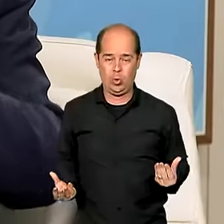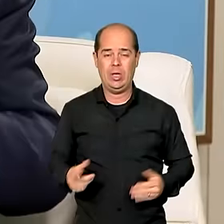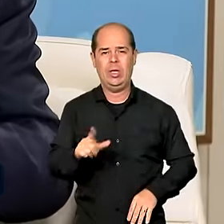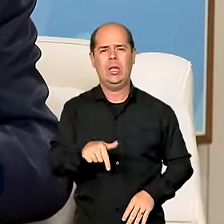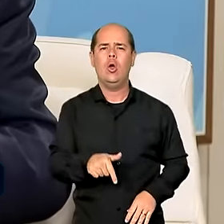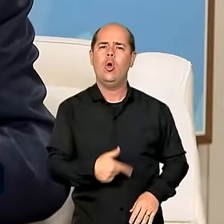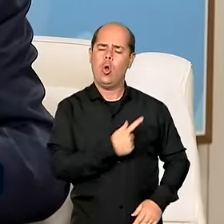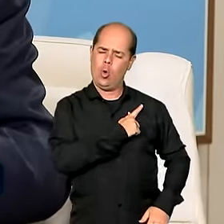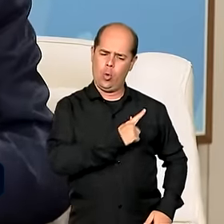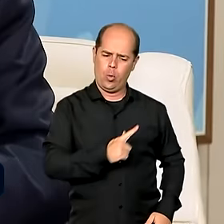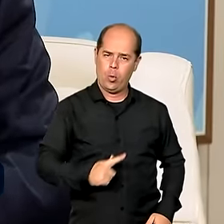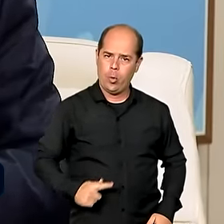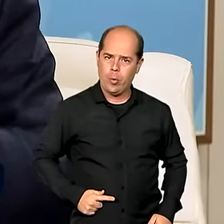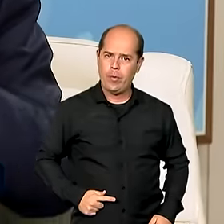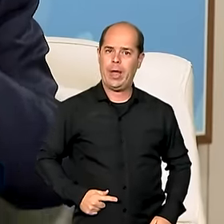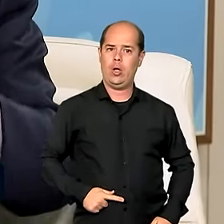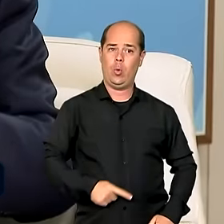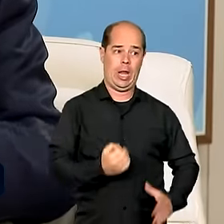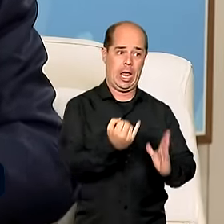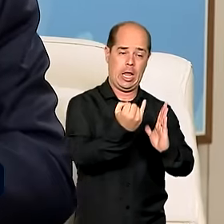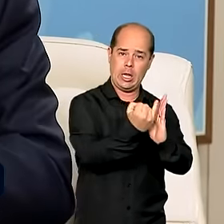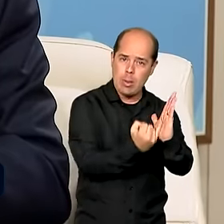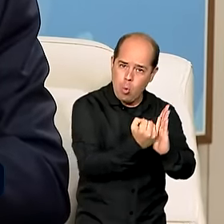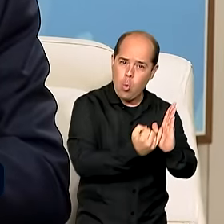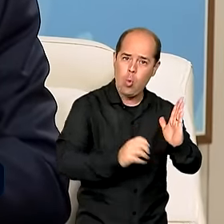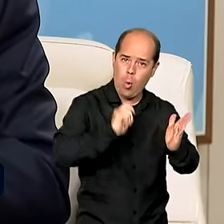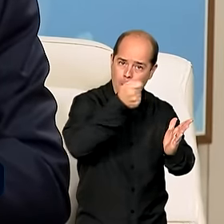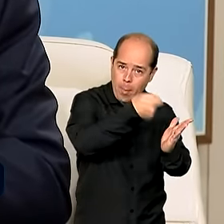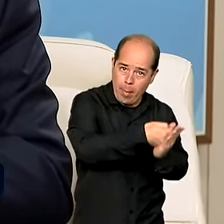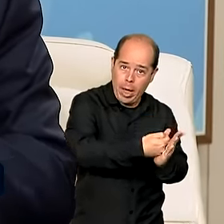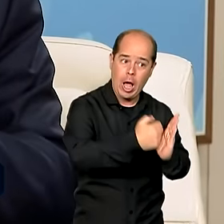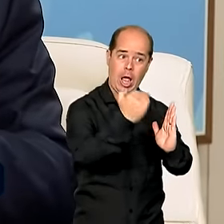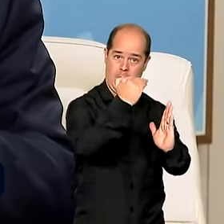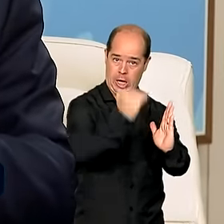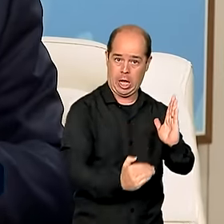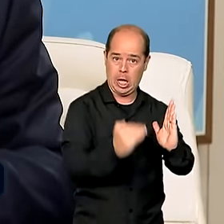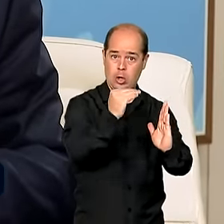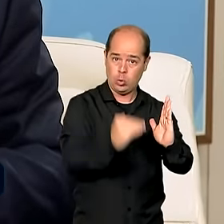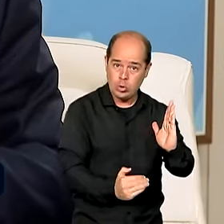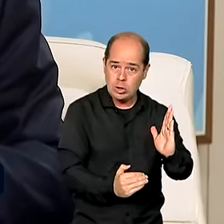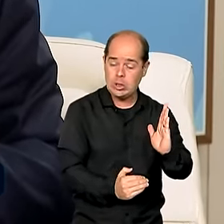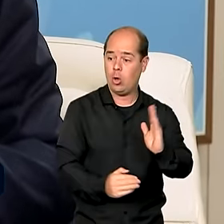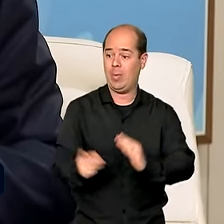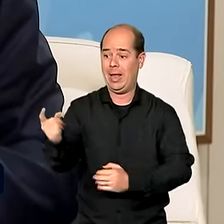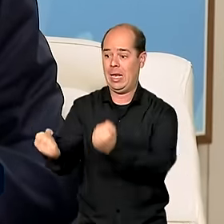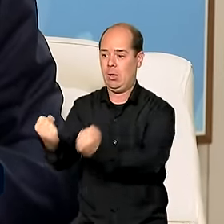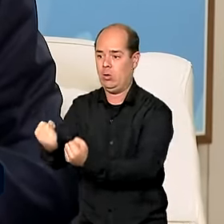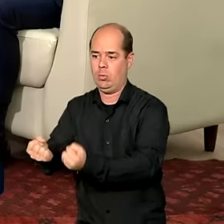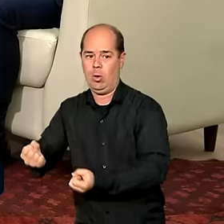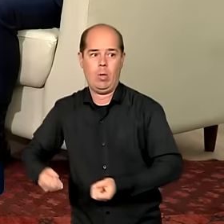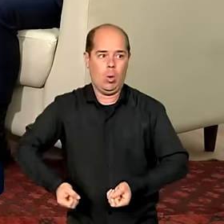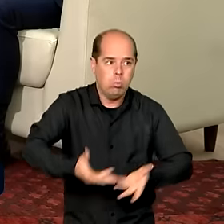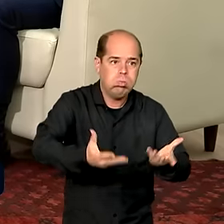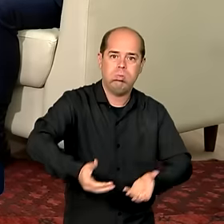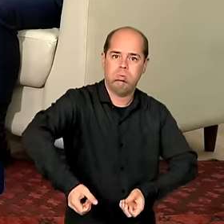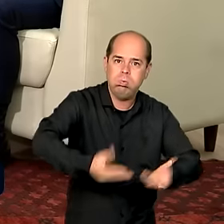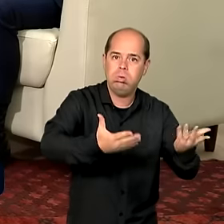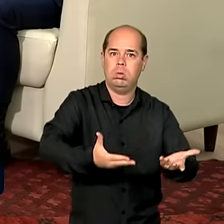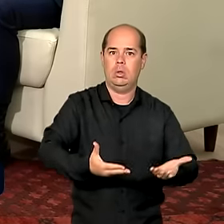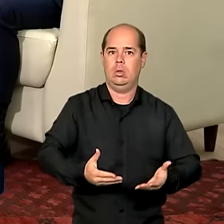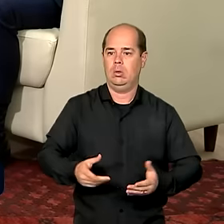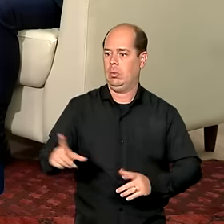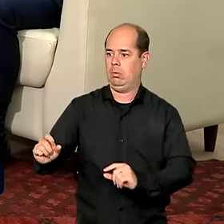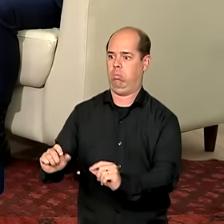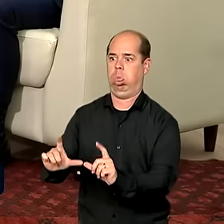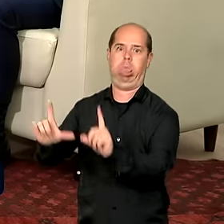um crédito tributário para vender mais automóveis para ter uma ideia no dia de Junho